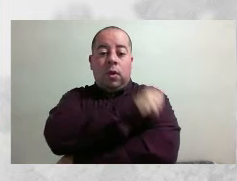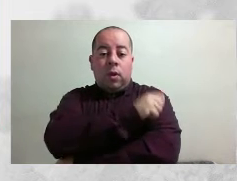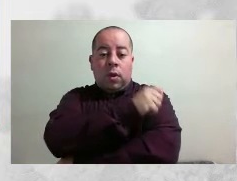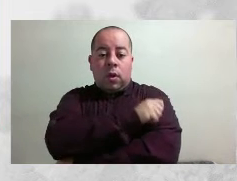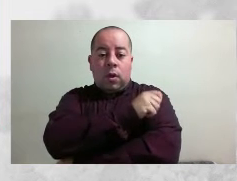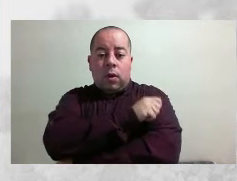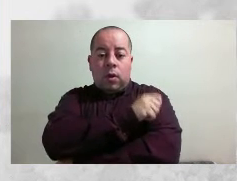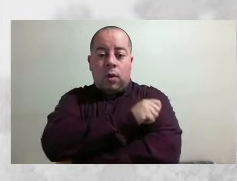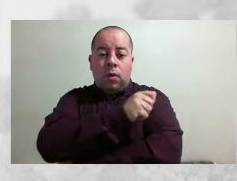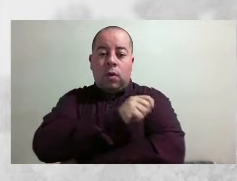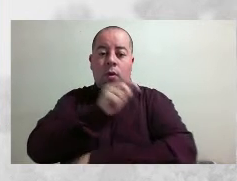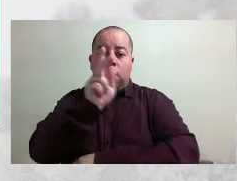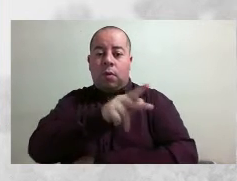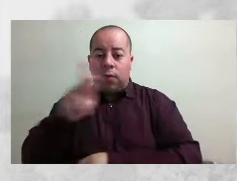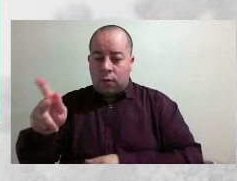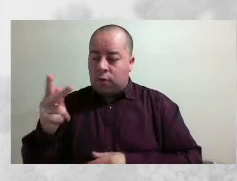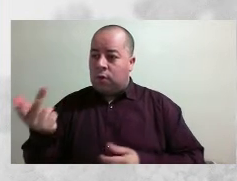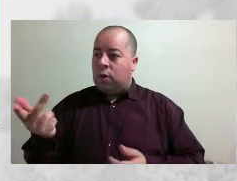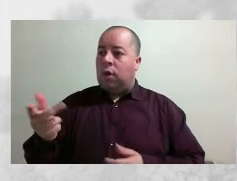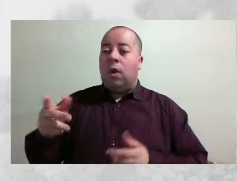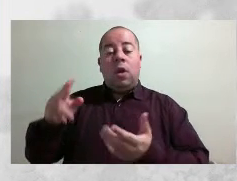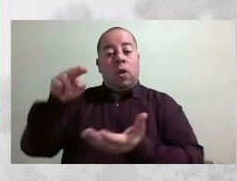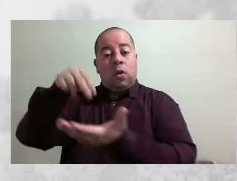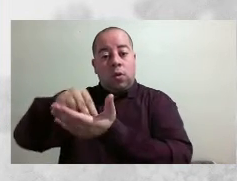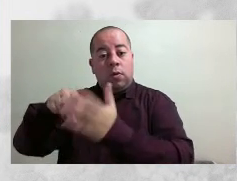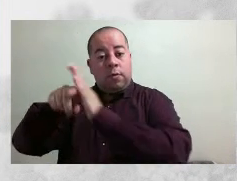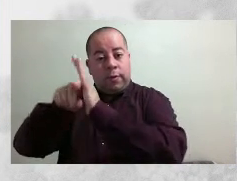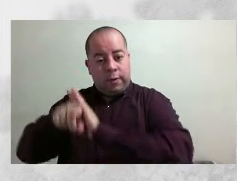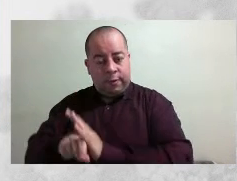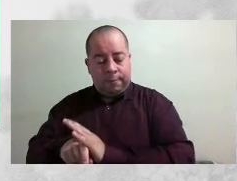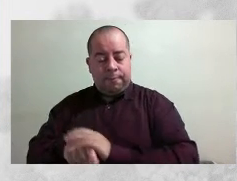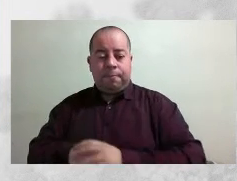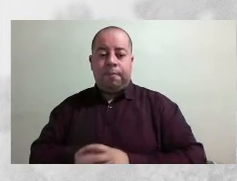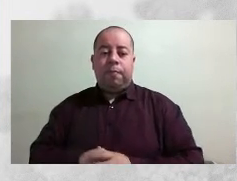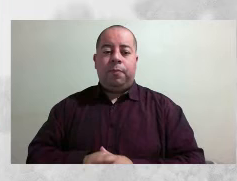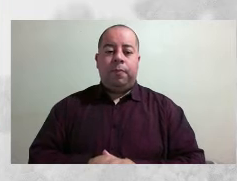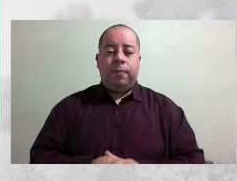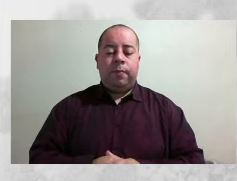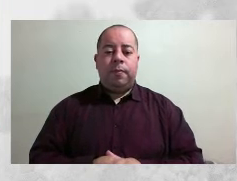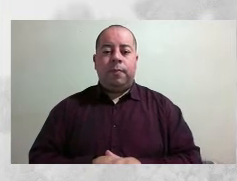também a professora Luciana e a professora Débora, que são do núcleo de pesquisa.